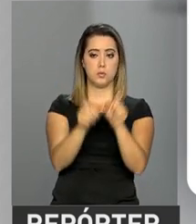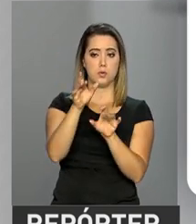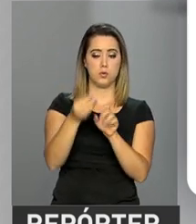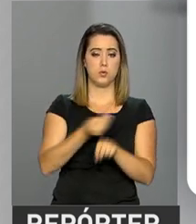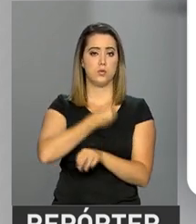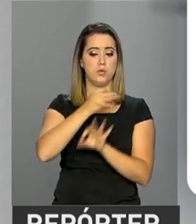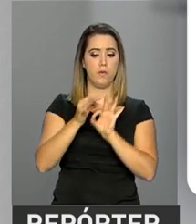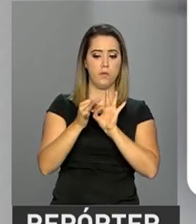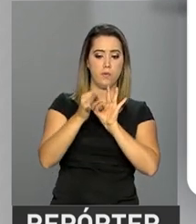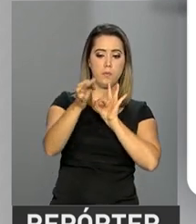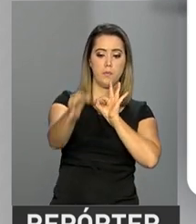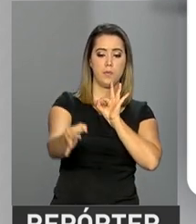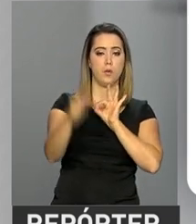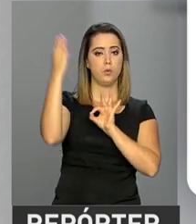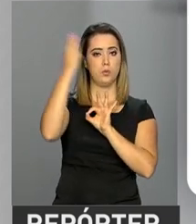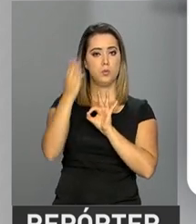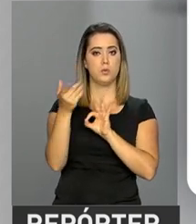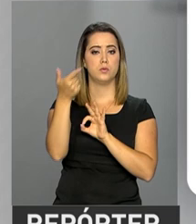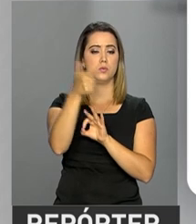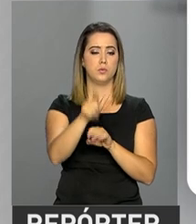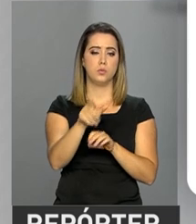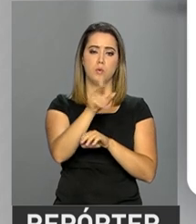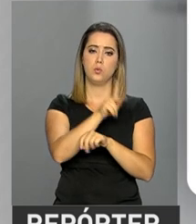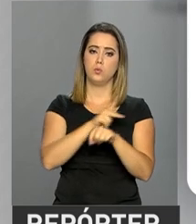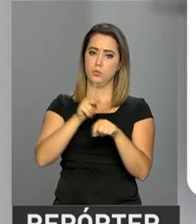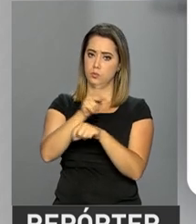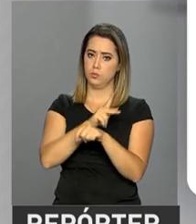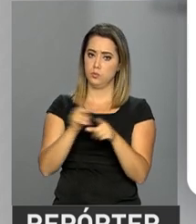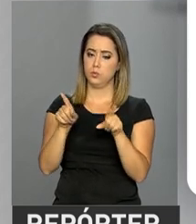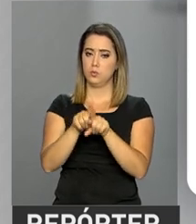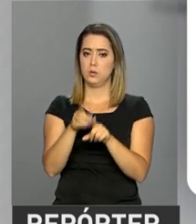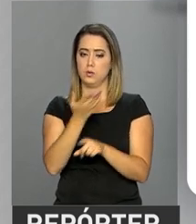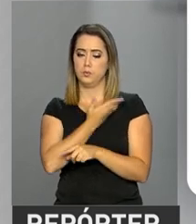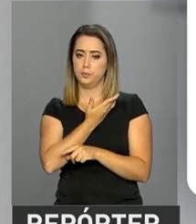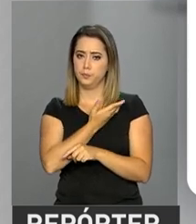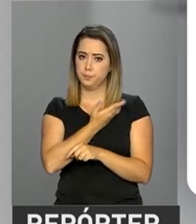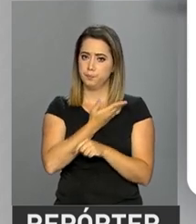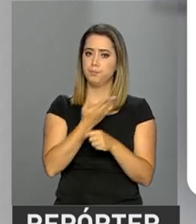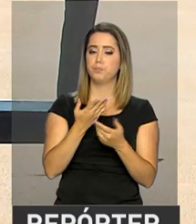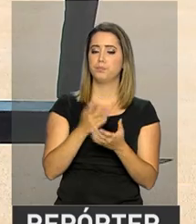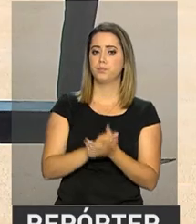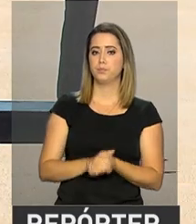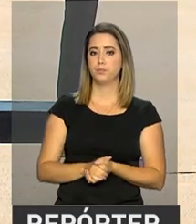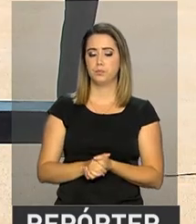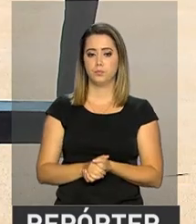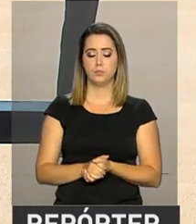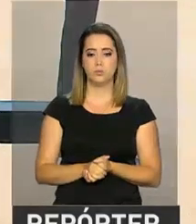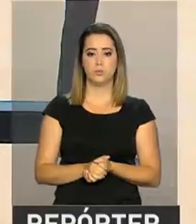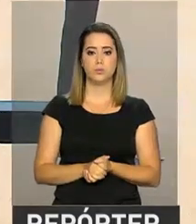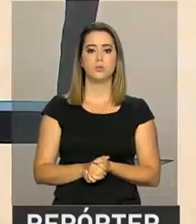tanto no brasil quanto em cooperação com países amigos levando ajuda humanitária